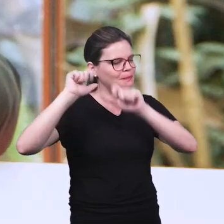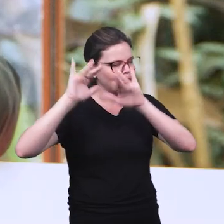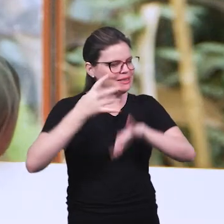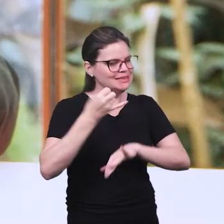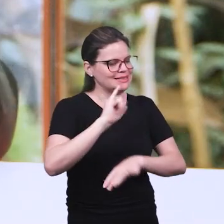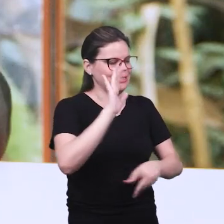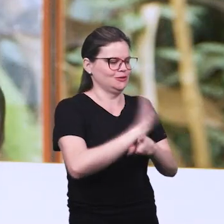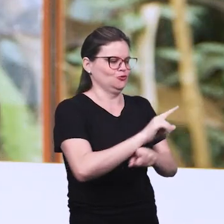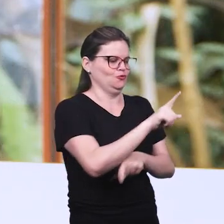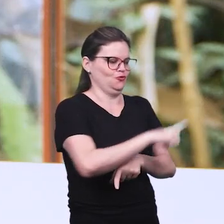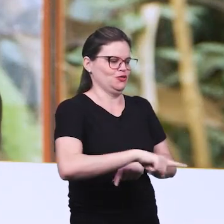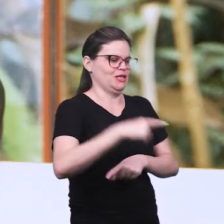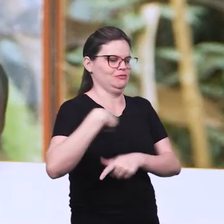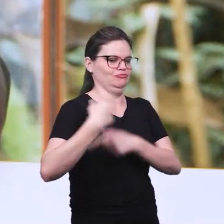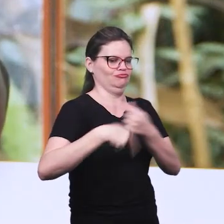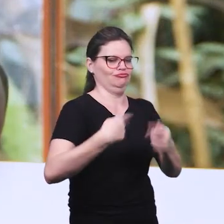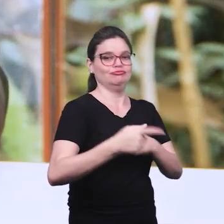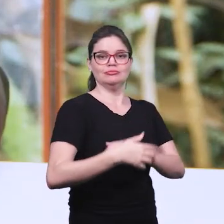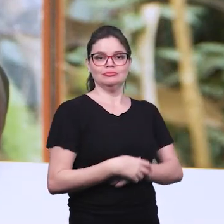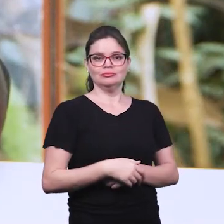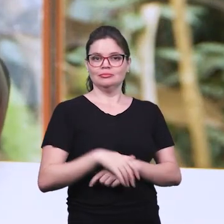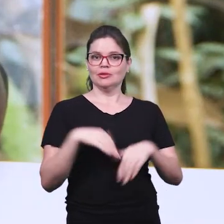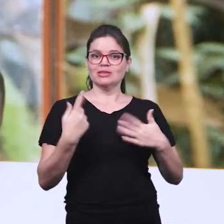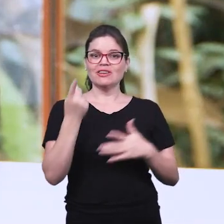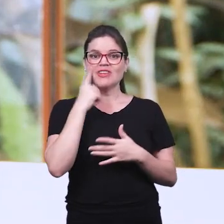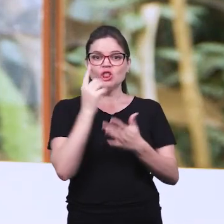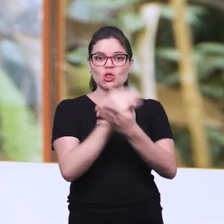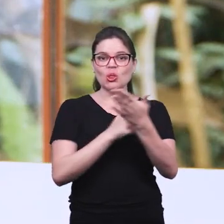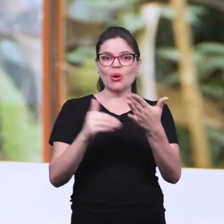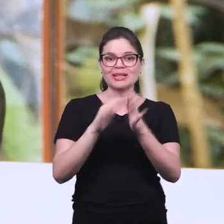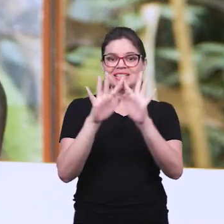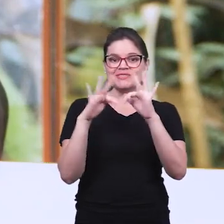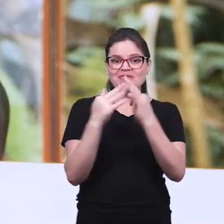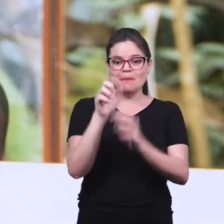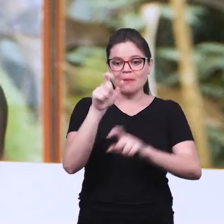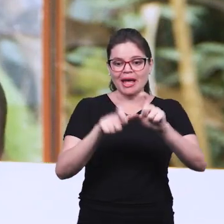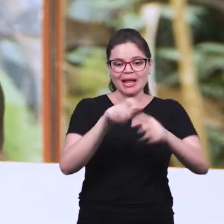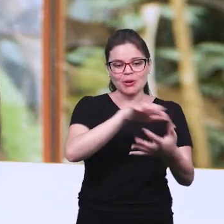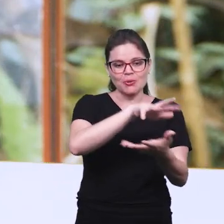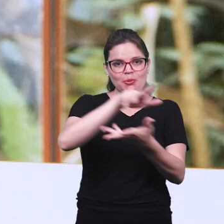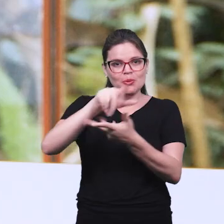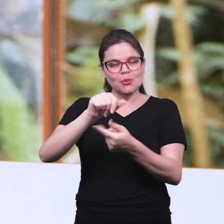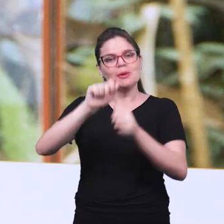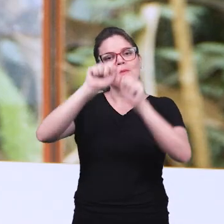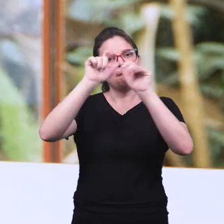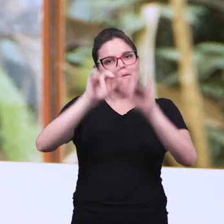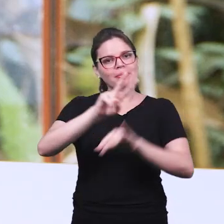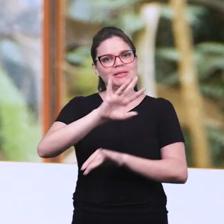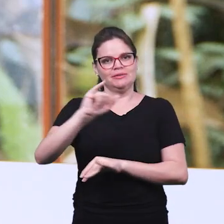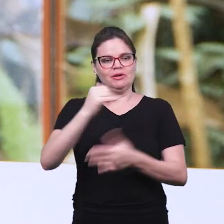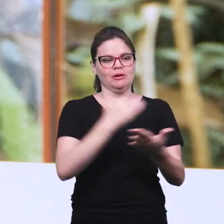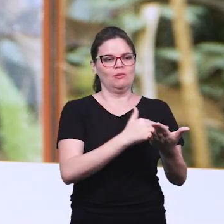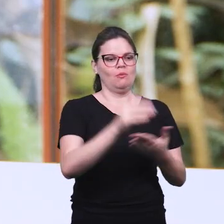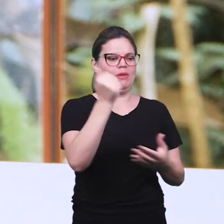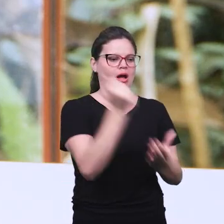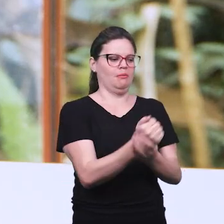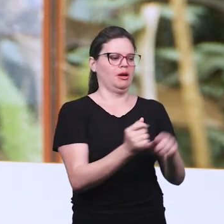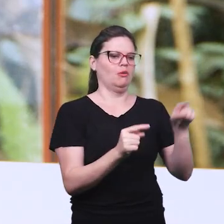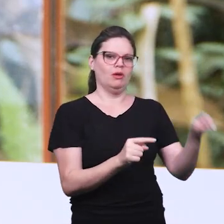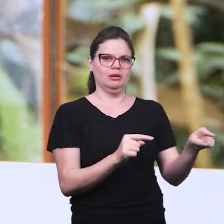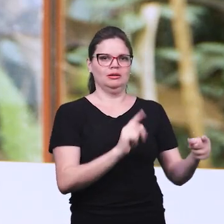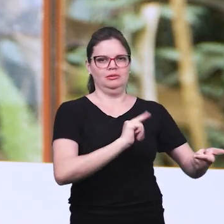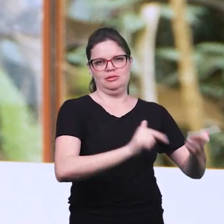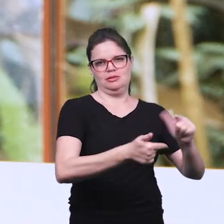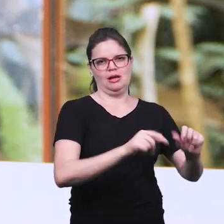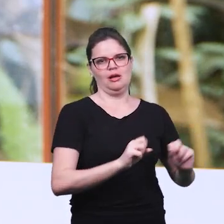as famílias da terra seriam alcançadas pelo projeto de Deus, começando com Abraão, do qual Deus suscitou uma nação, o povo de Israel,